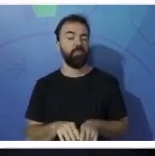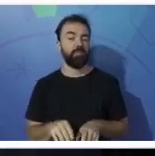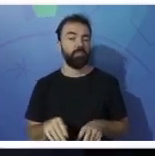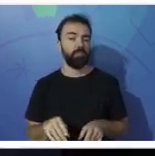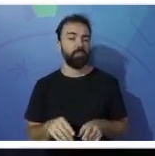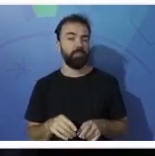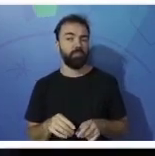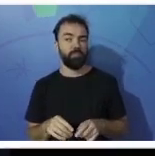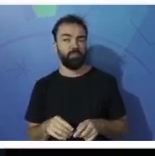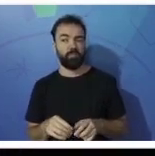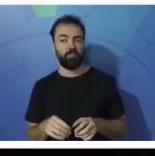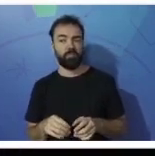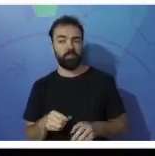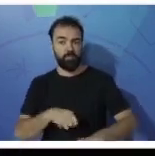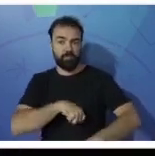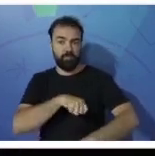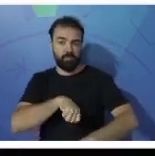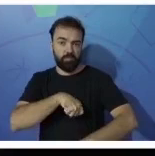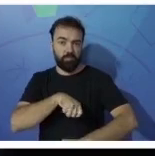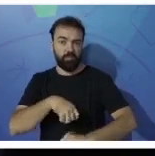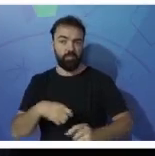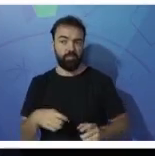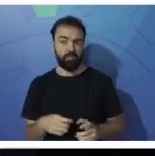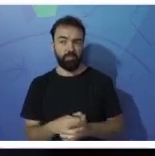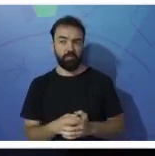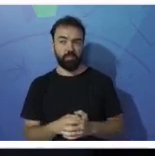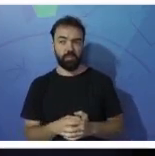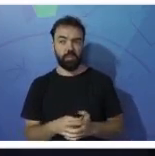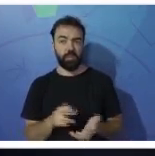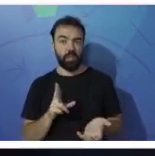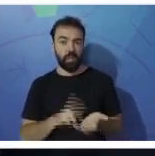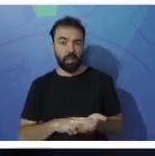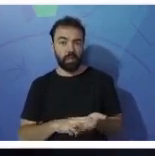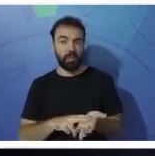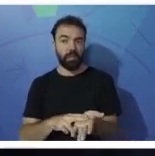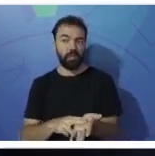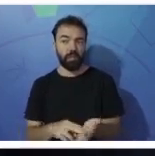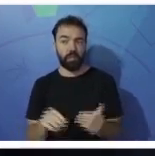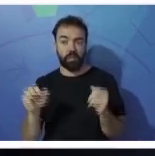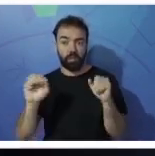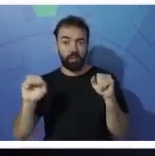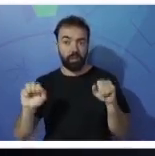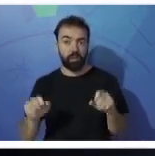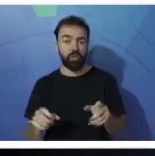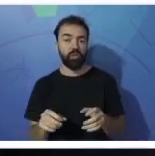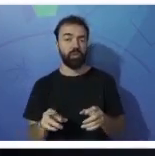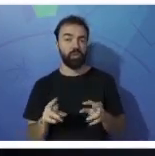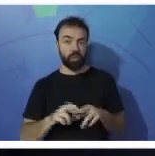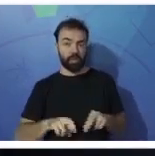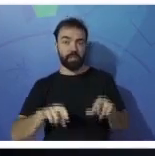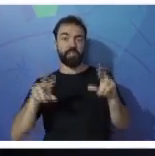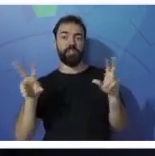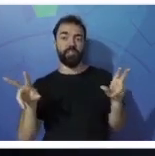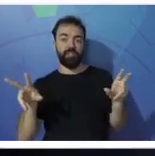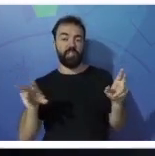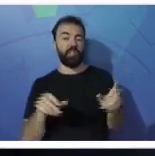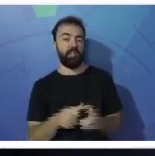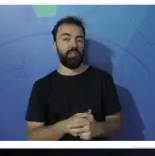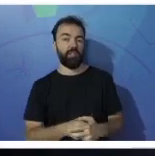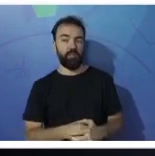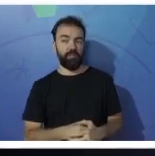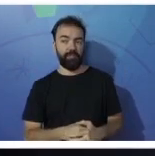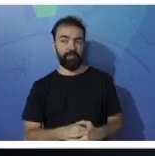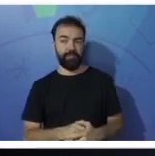aulas, notícias. Vocês viram que a carta ela tem um formato diferente, uma estrutura própria